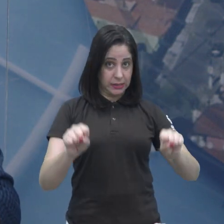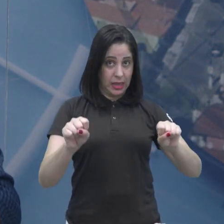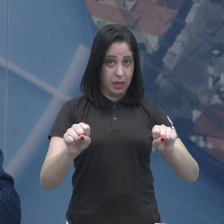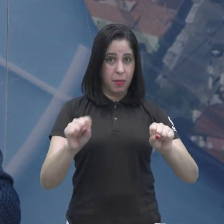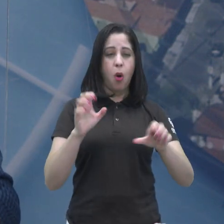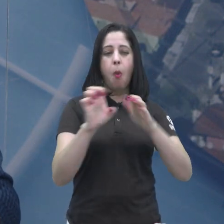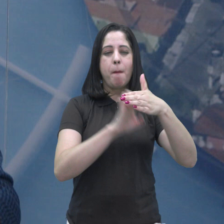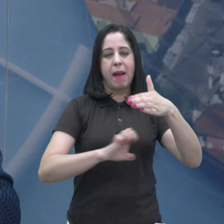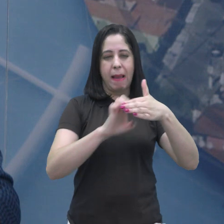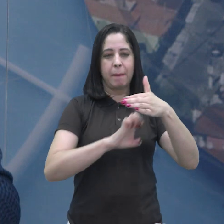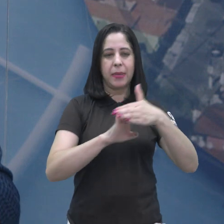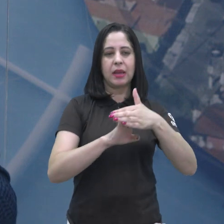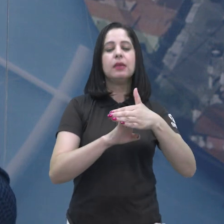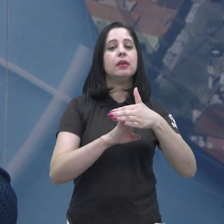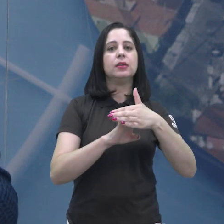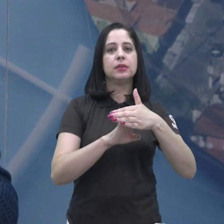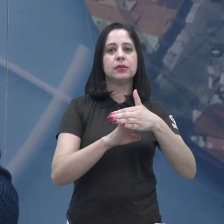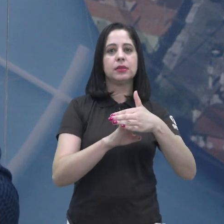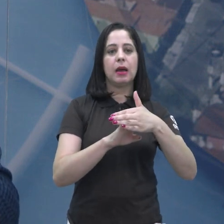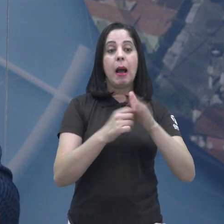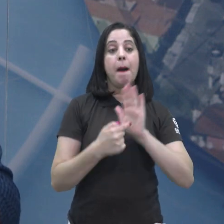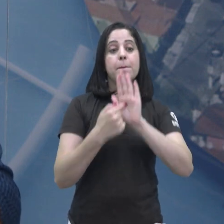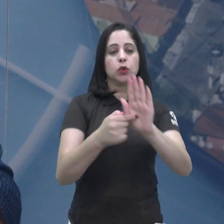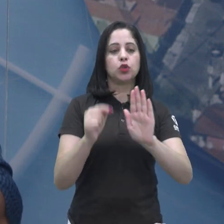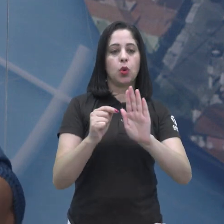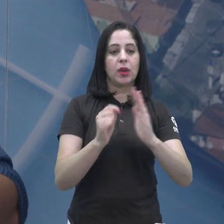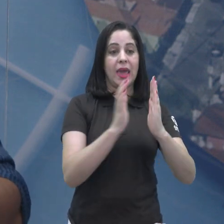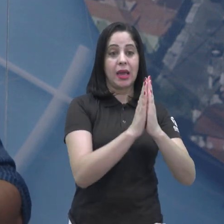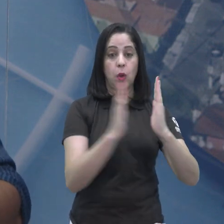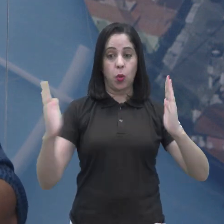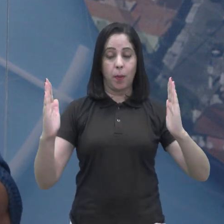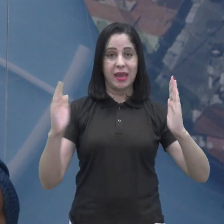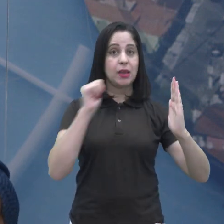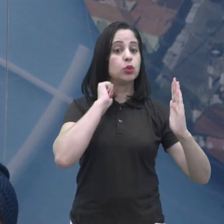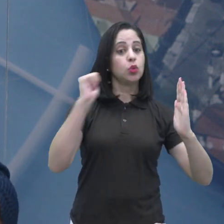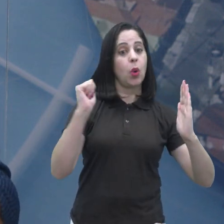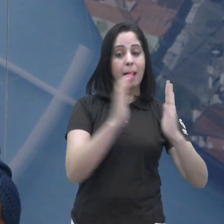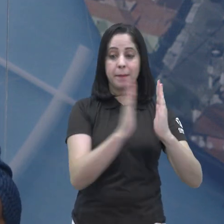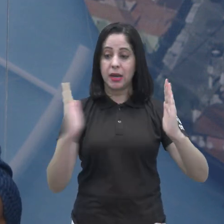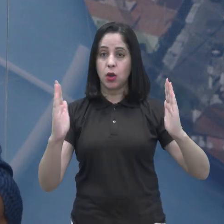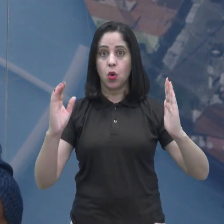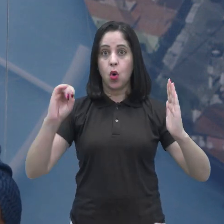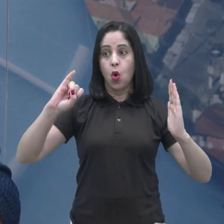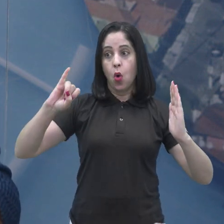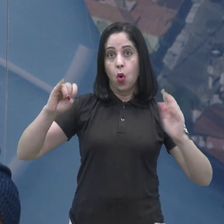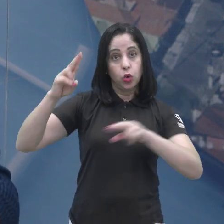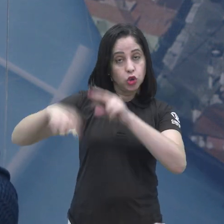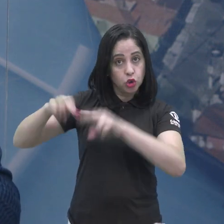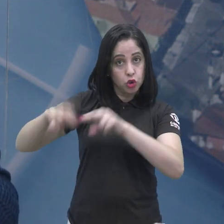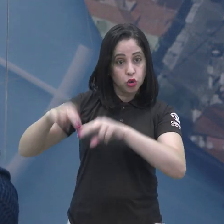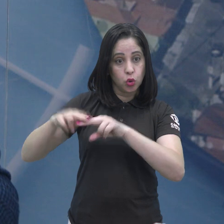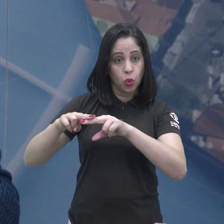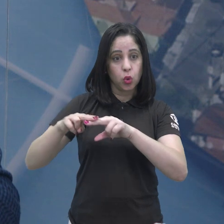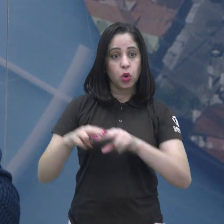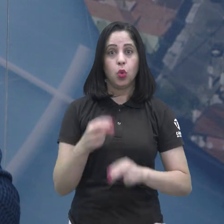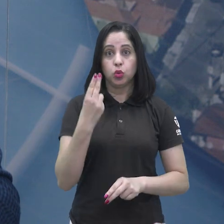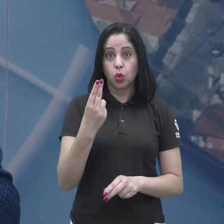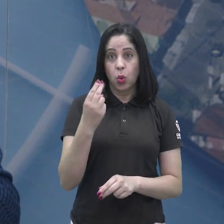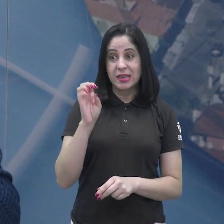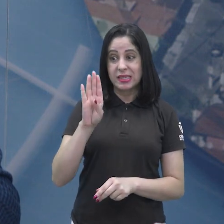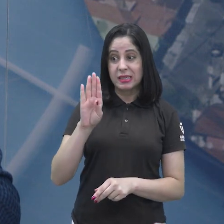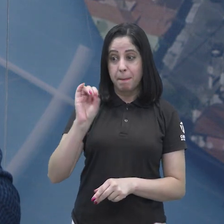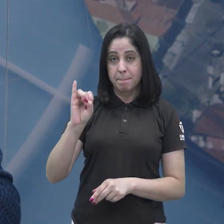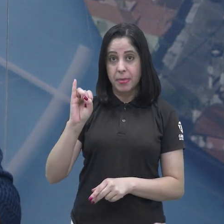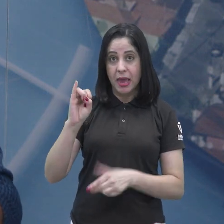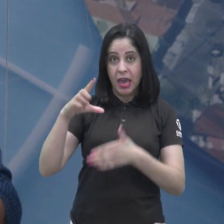Hub apontou que os aportes feitos entre abril e junho passam dos 2 bilhões de dólares.